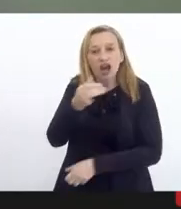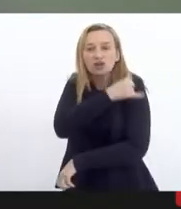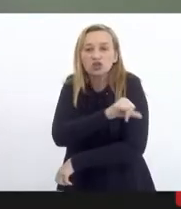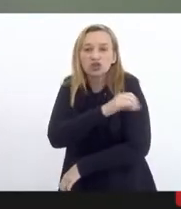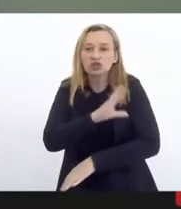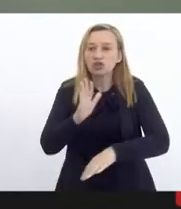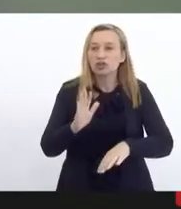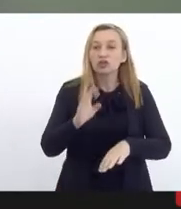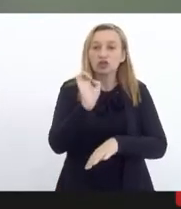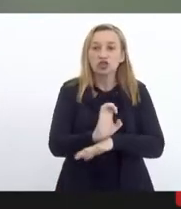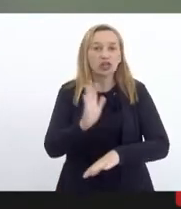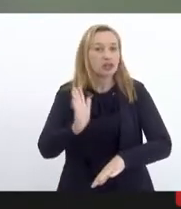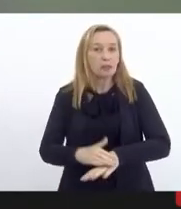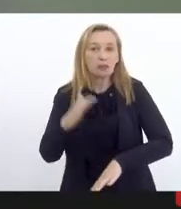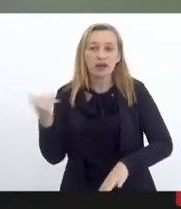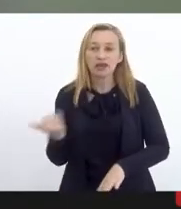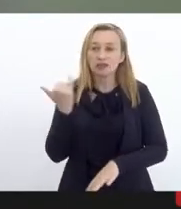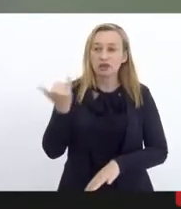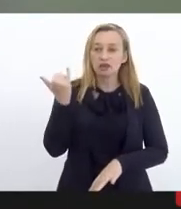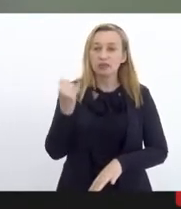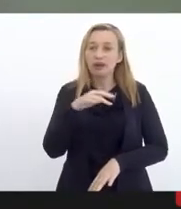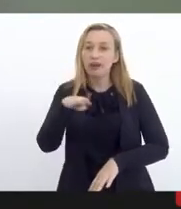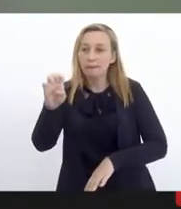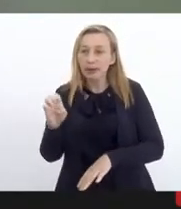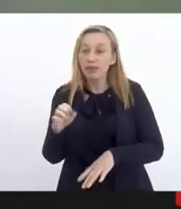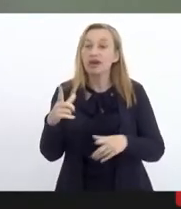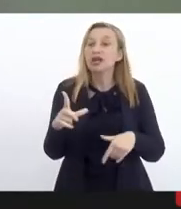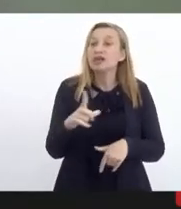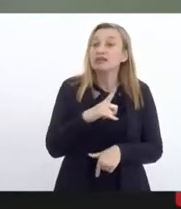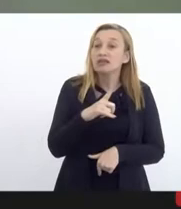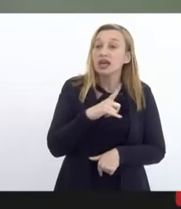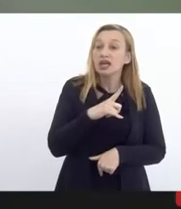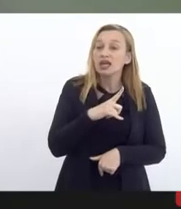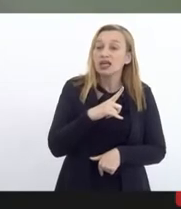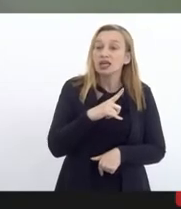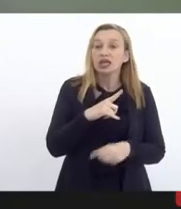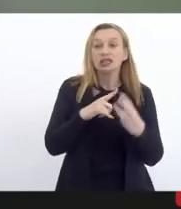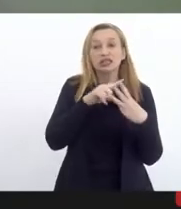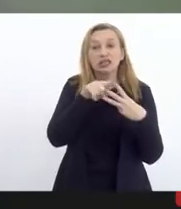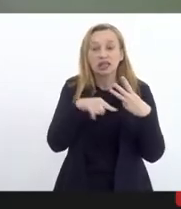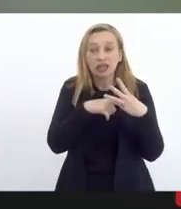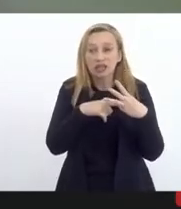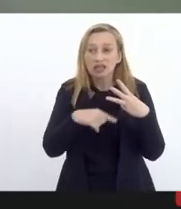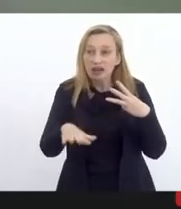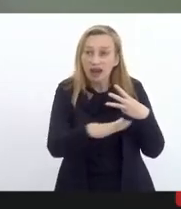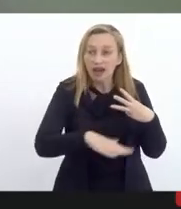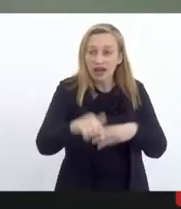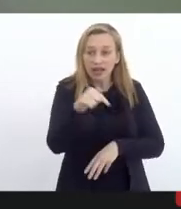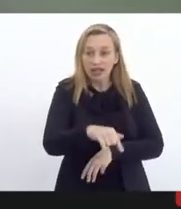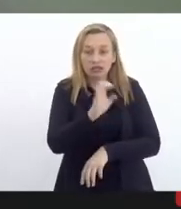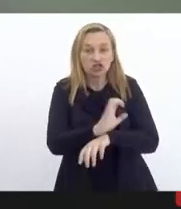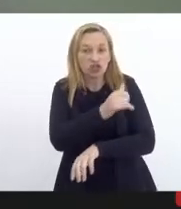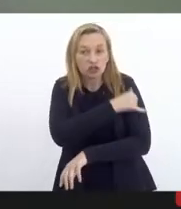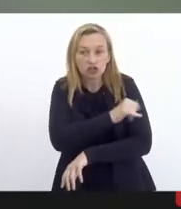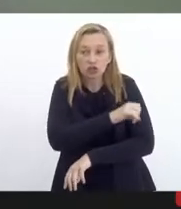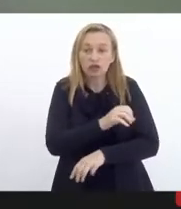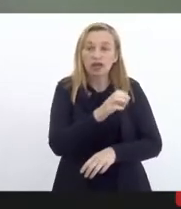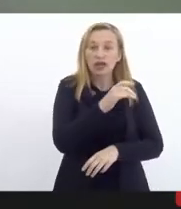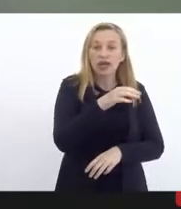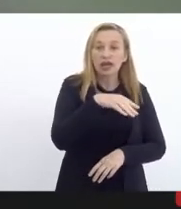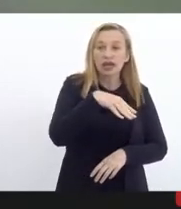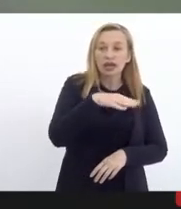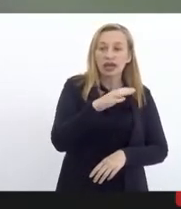estados mais privilegiados pela Embrapa, porque ele tem três unidades aqui no estado do Rio de Janeiro: a Embrapa